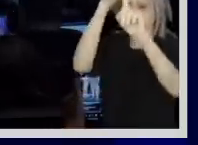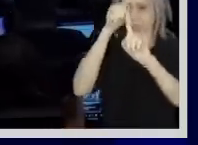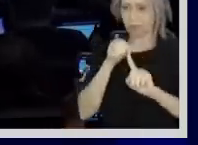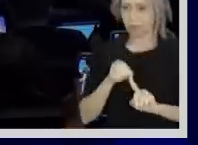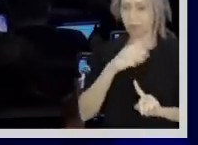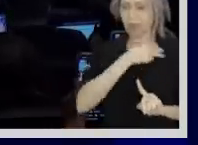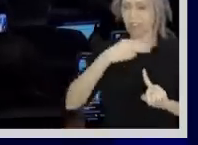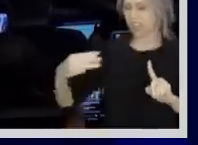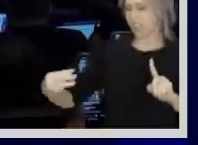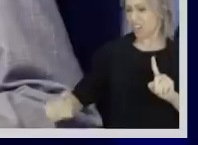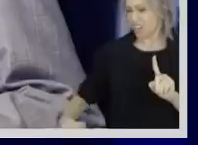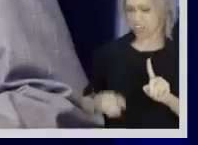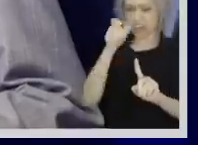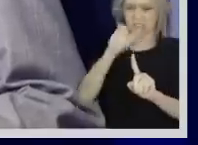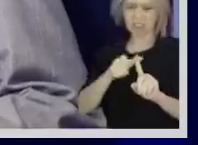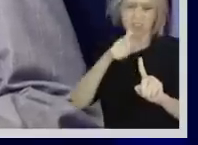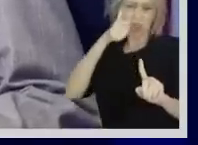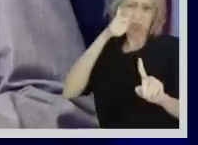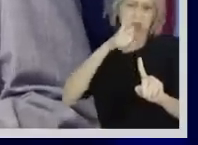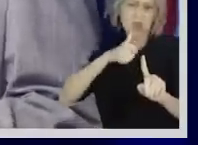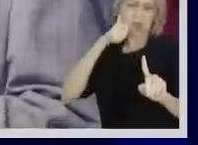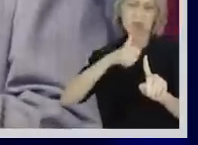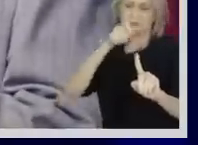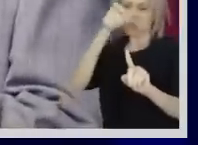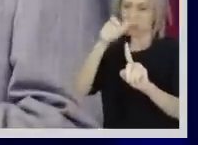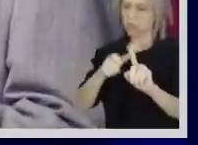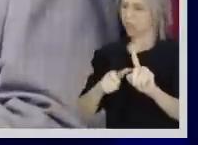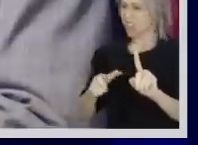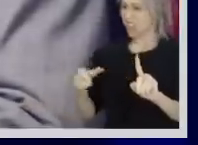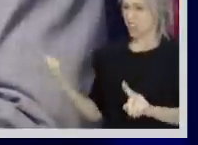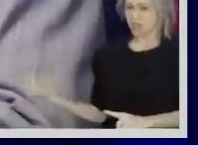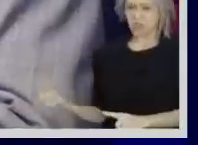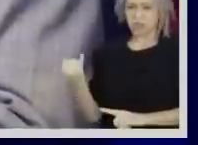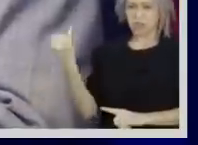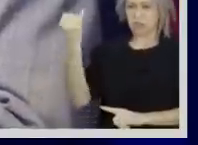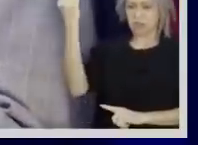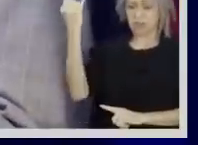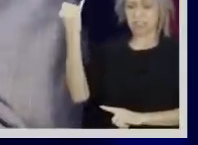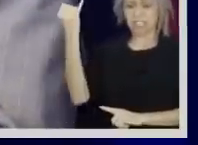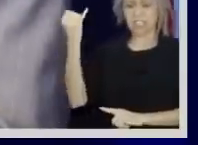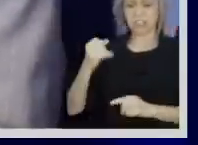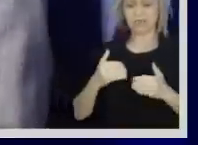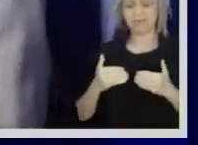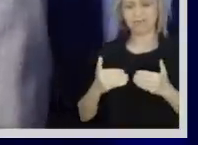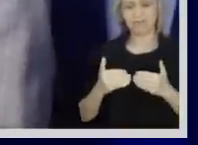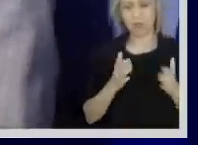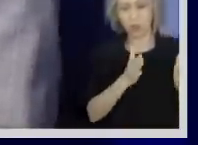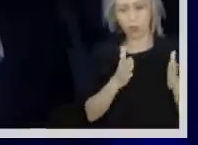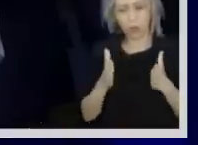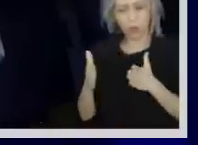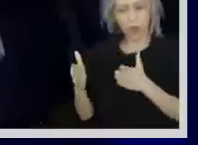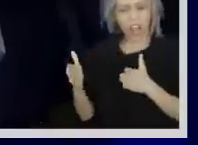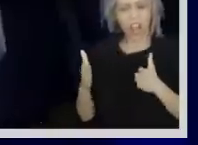não tem como. E essa imagem que a gente está vendo na tela também, a Marina Silva e o Lula, ali a Marina Silva e o PT, eram opositores em 2014. Exatamente.